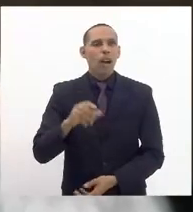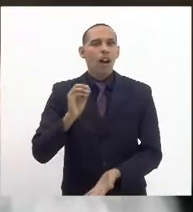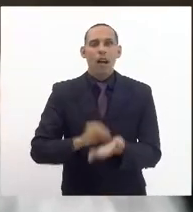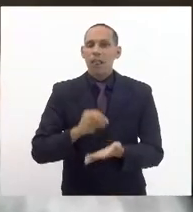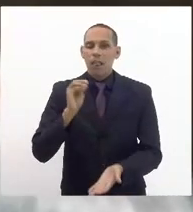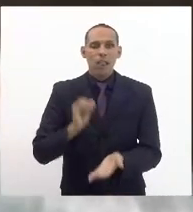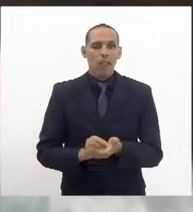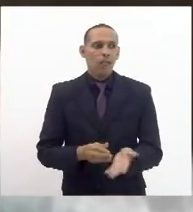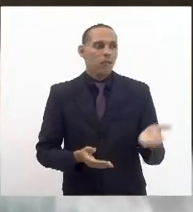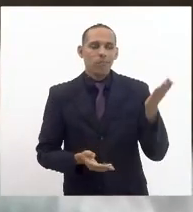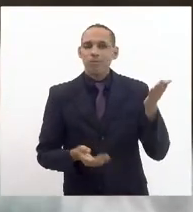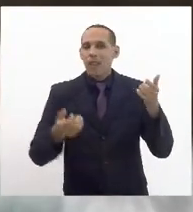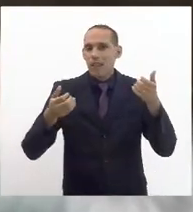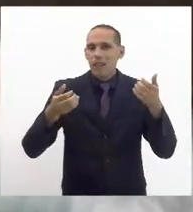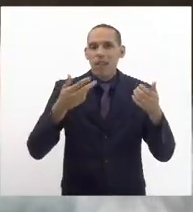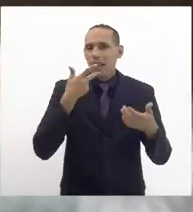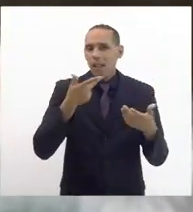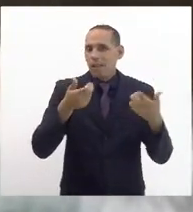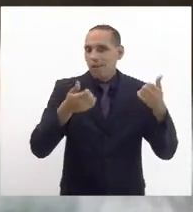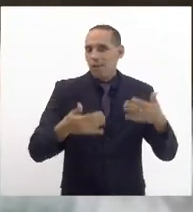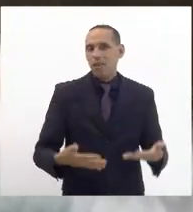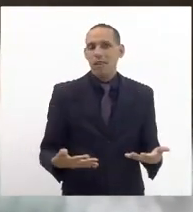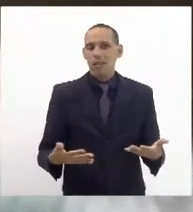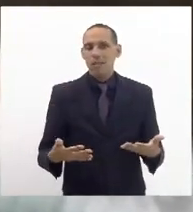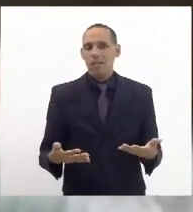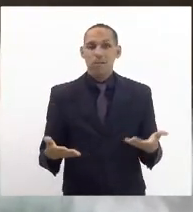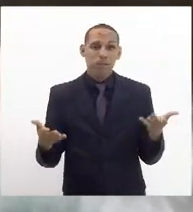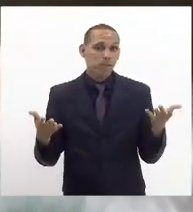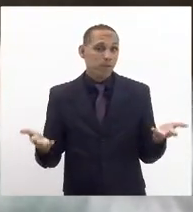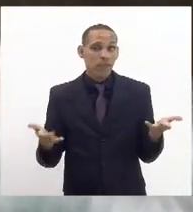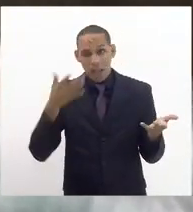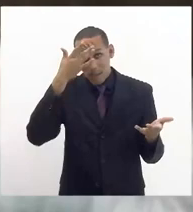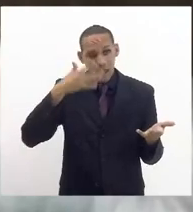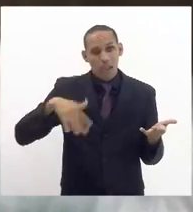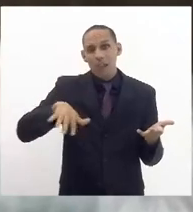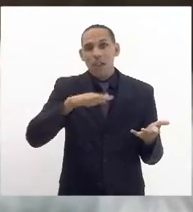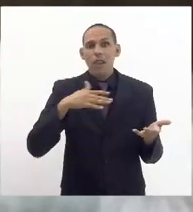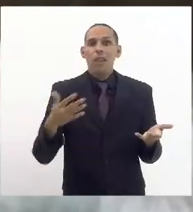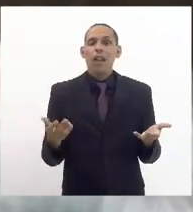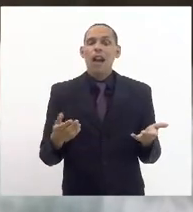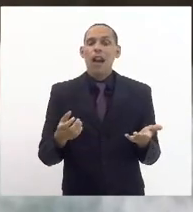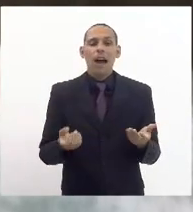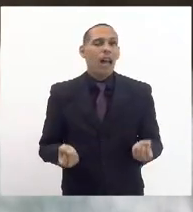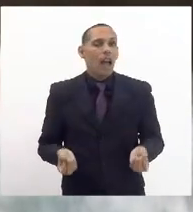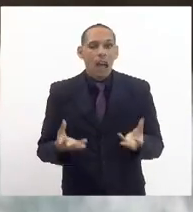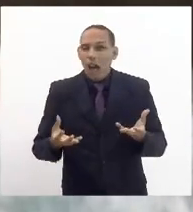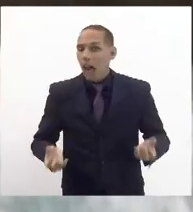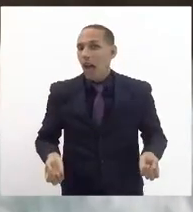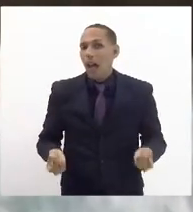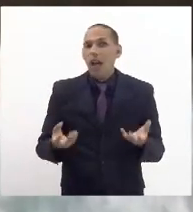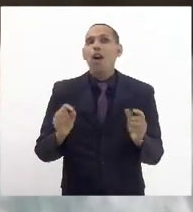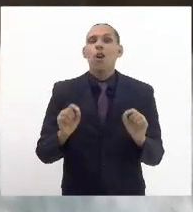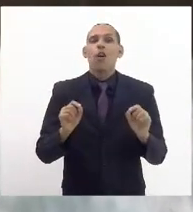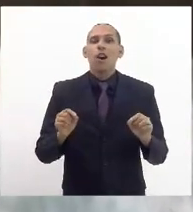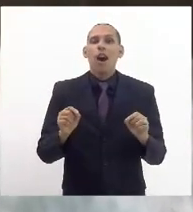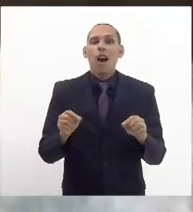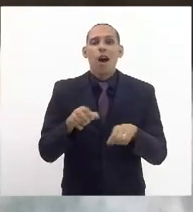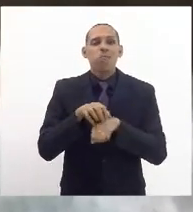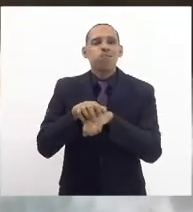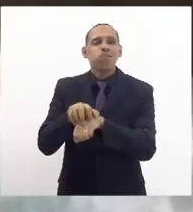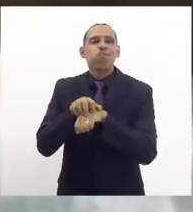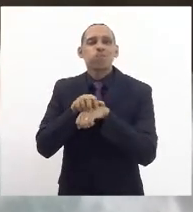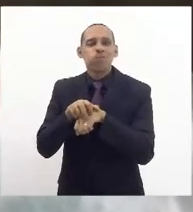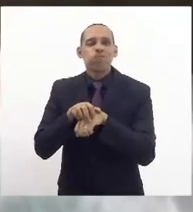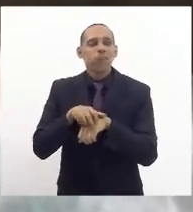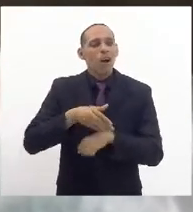que a deputada acabou de citar aqui. E, com isso, as pessoas já ficam gastando o que não tem, que é a passagem de